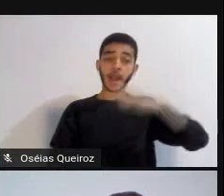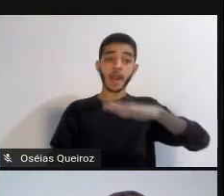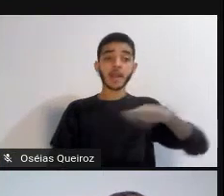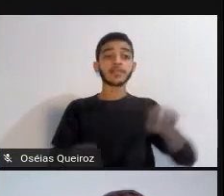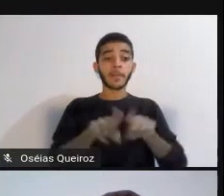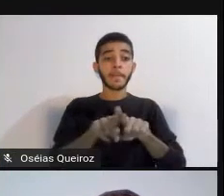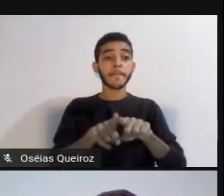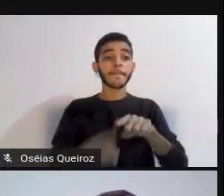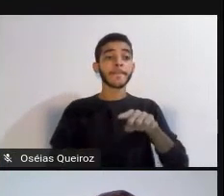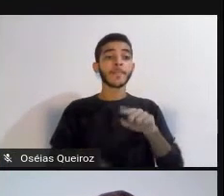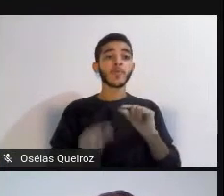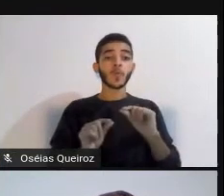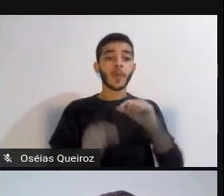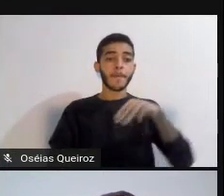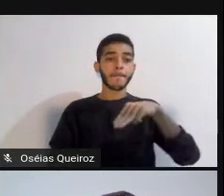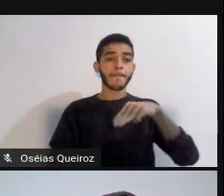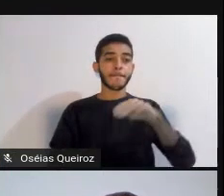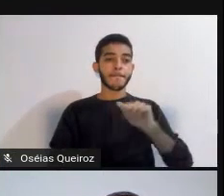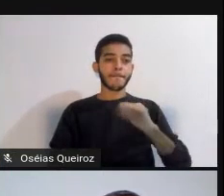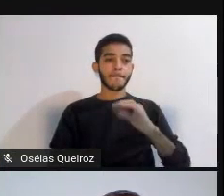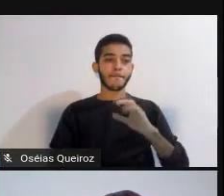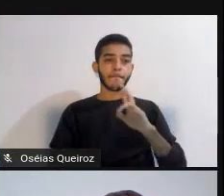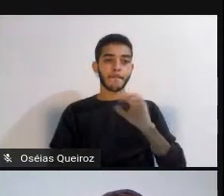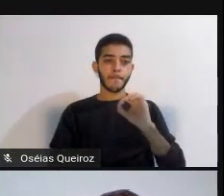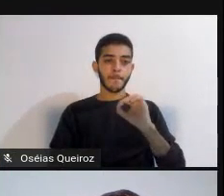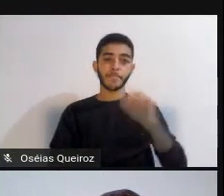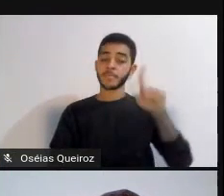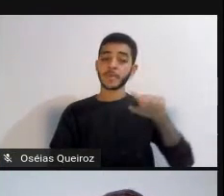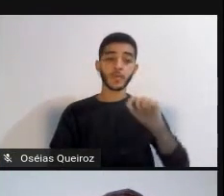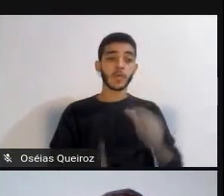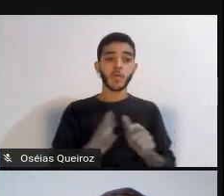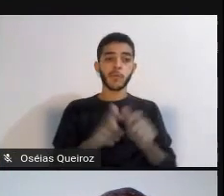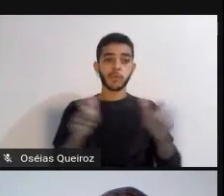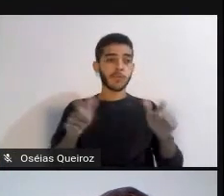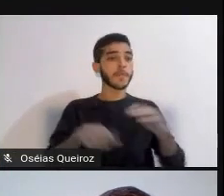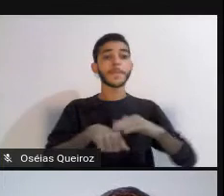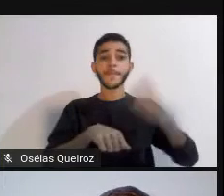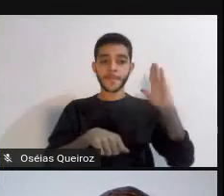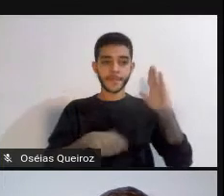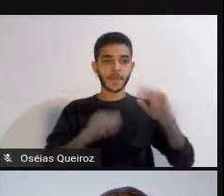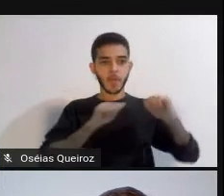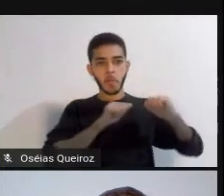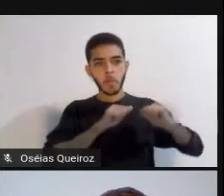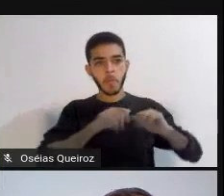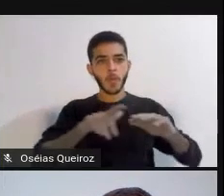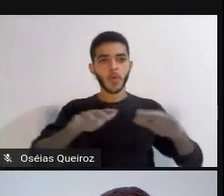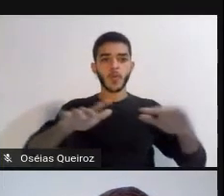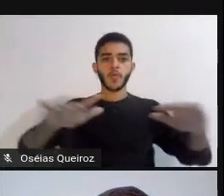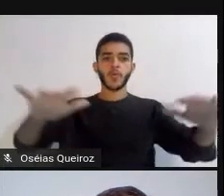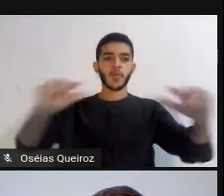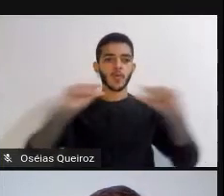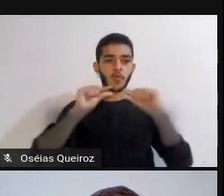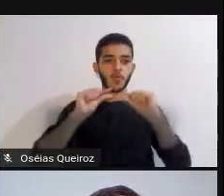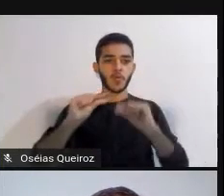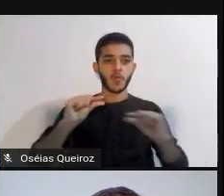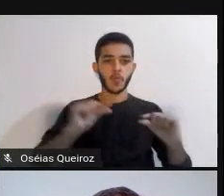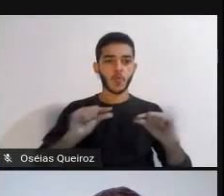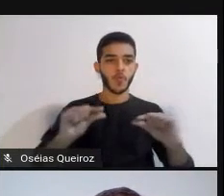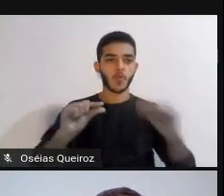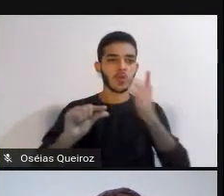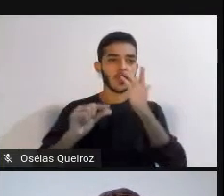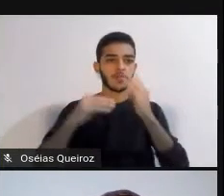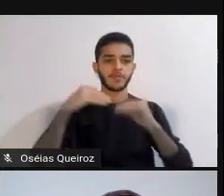tem uma complexidade muito maior na dispersão desses componentes. No caso, o